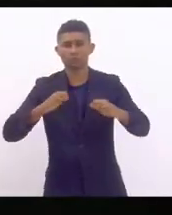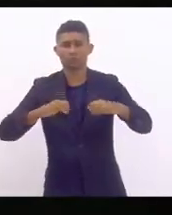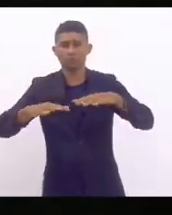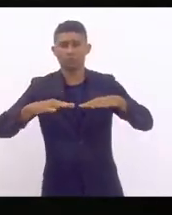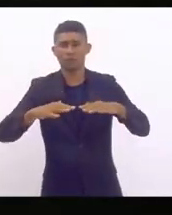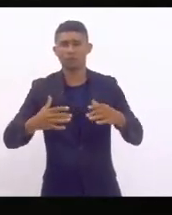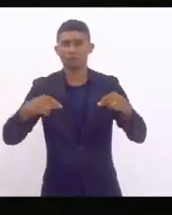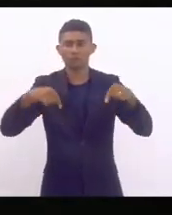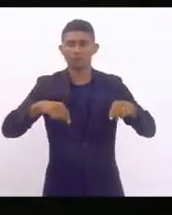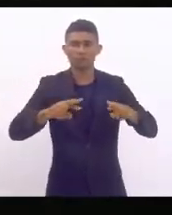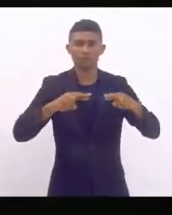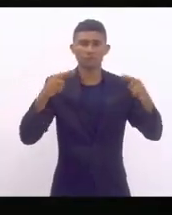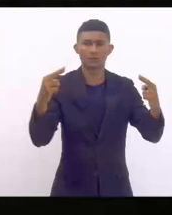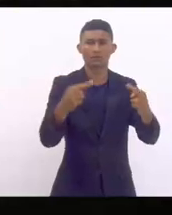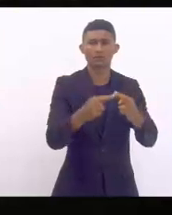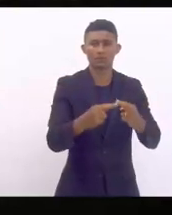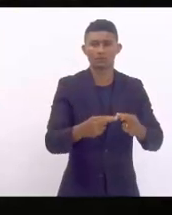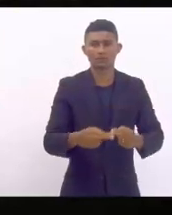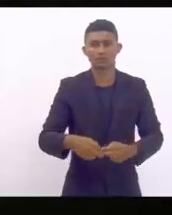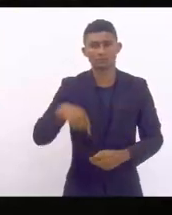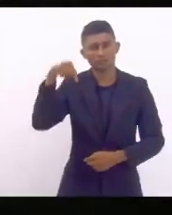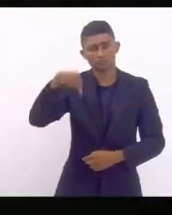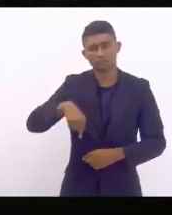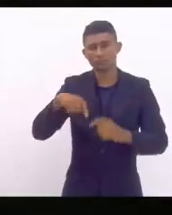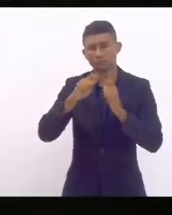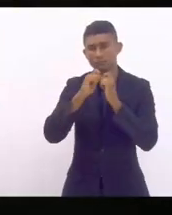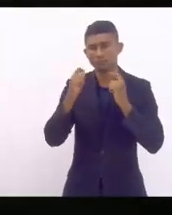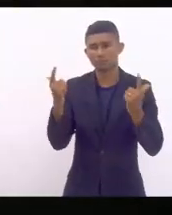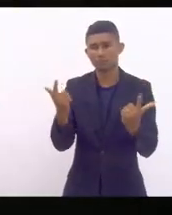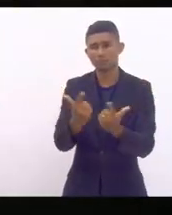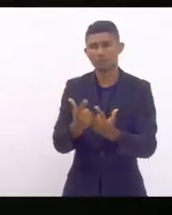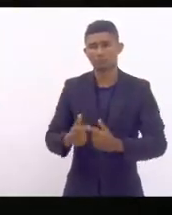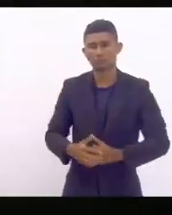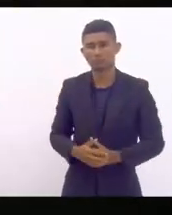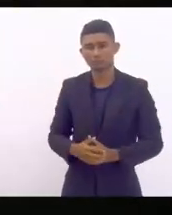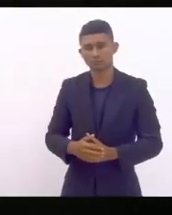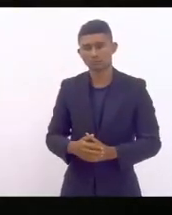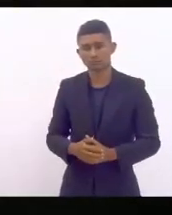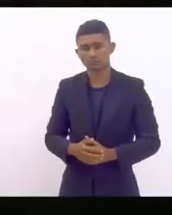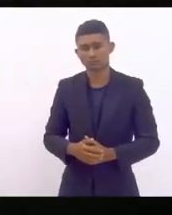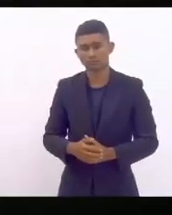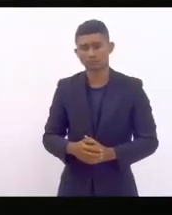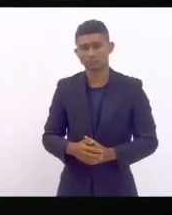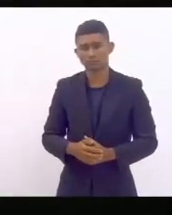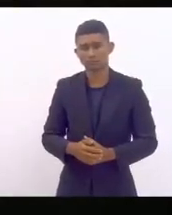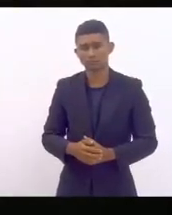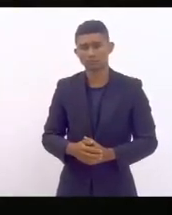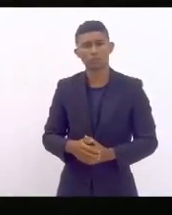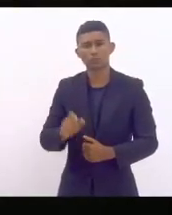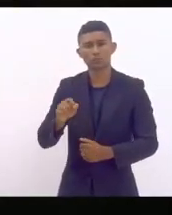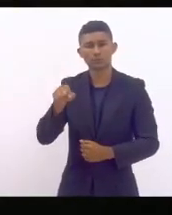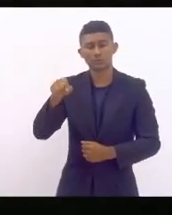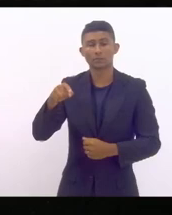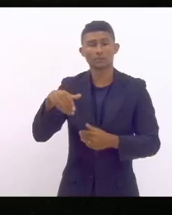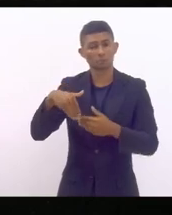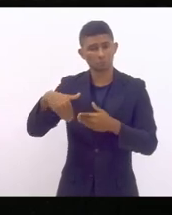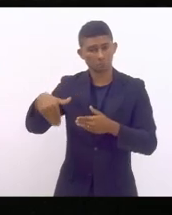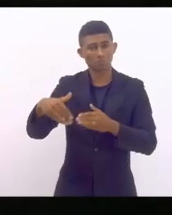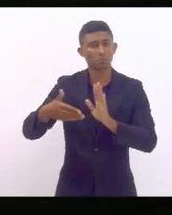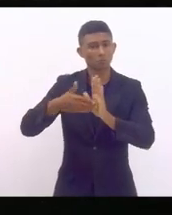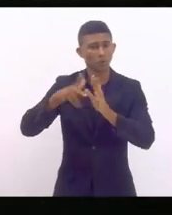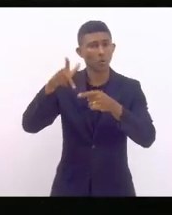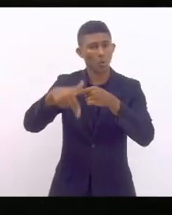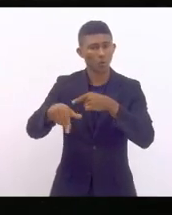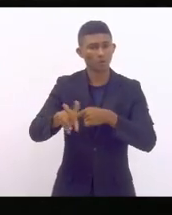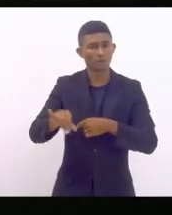este está sendo feito agora aqui na Assembleia Legislativa em relação ao corte que se propõe